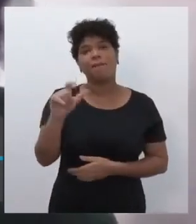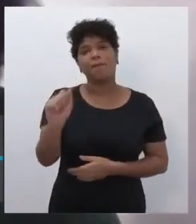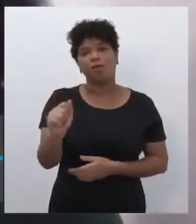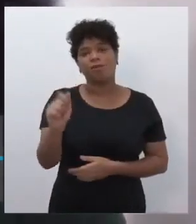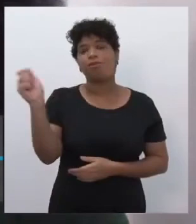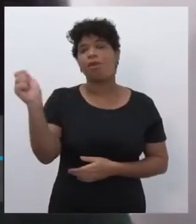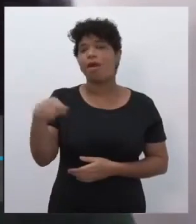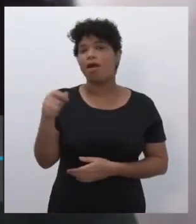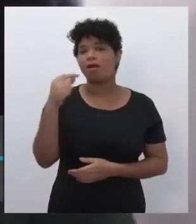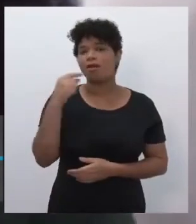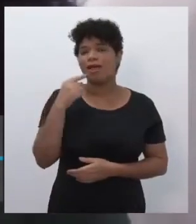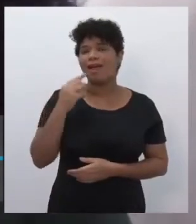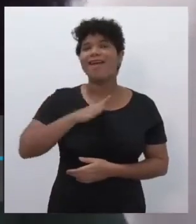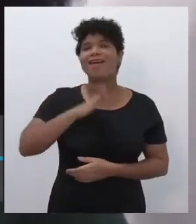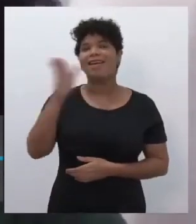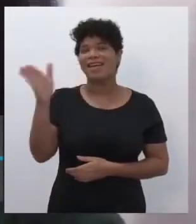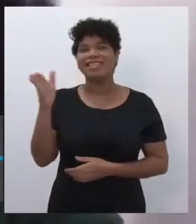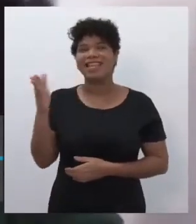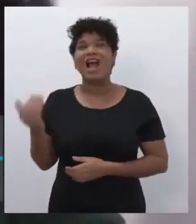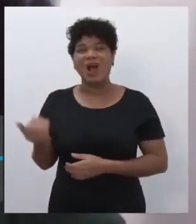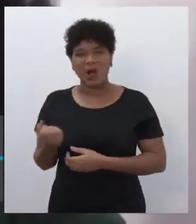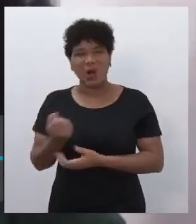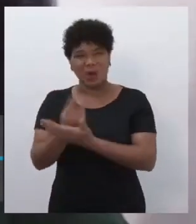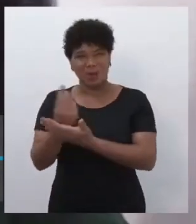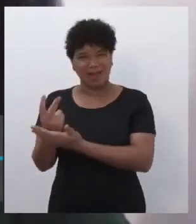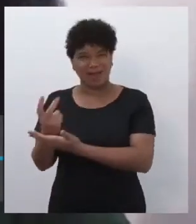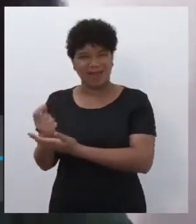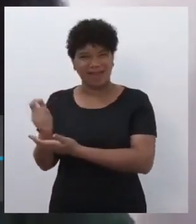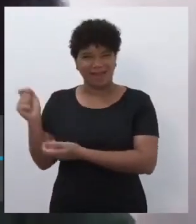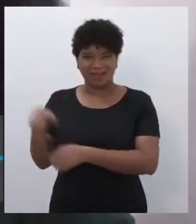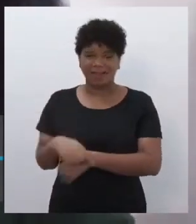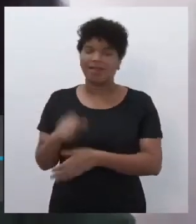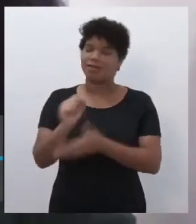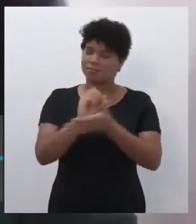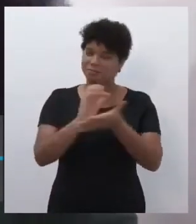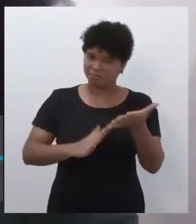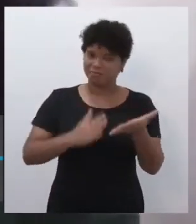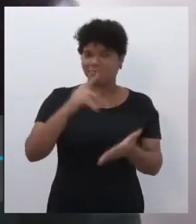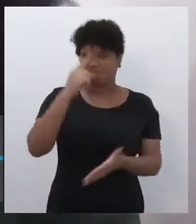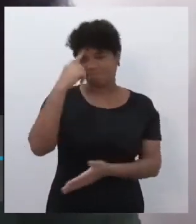Então, nós também temos uma sugestão para isso, né?